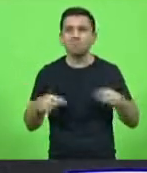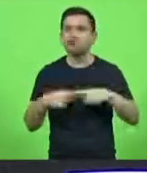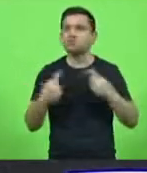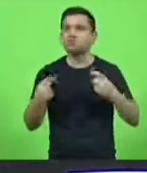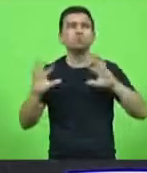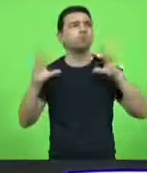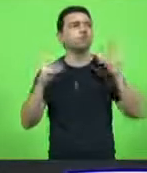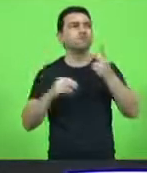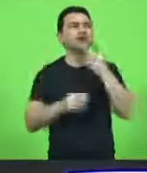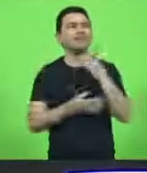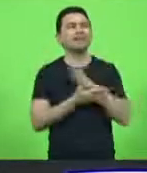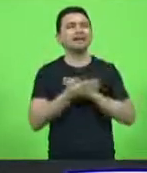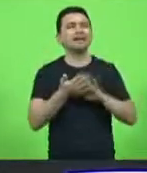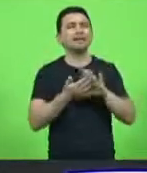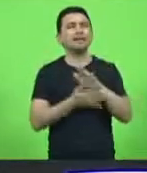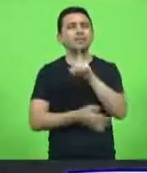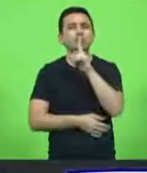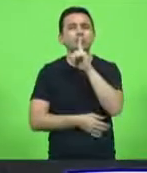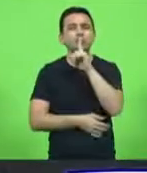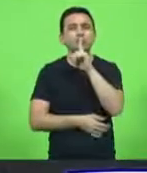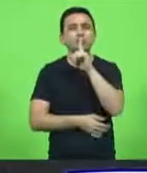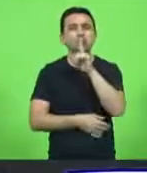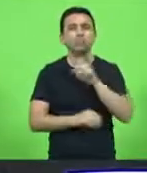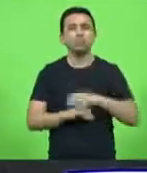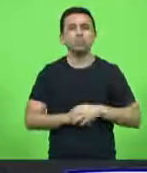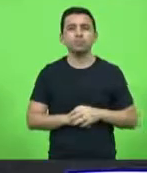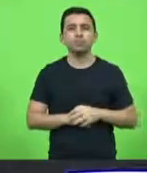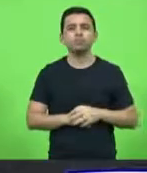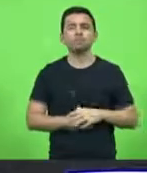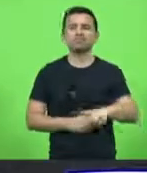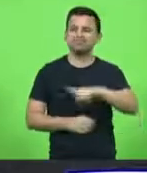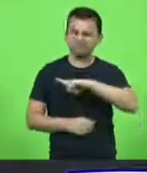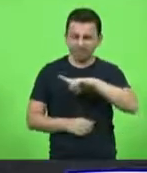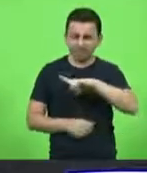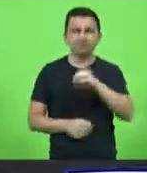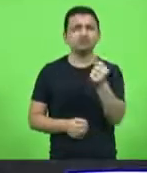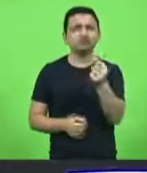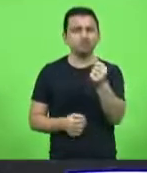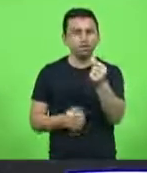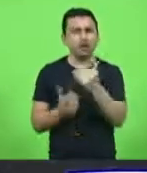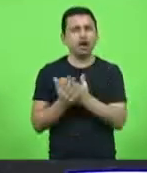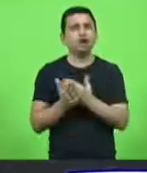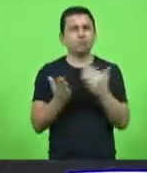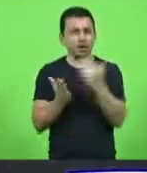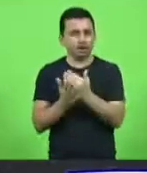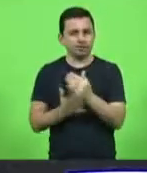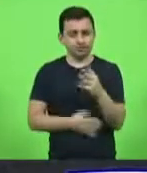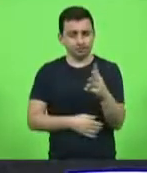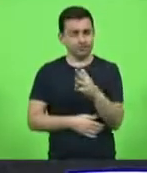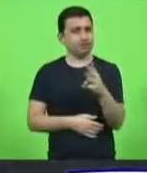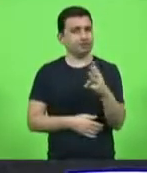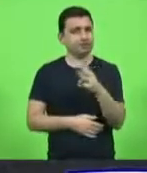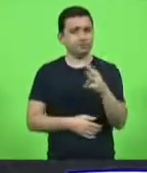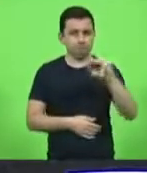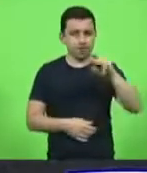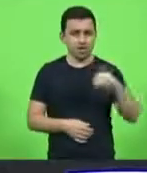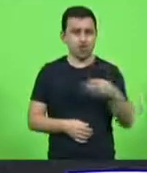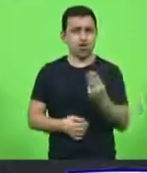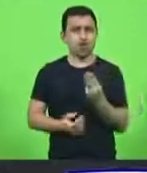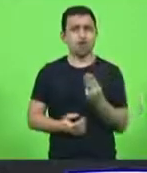fala mais nisso ninguém fala mais nisso não deve ter muito recurso para que 33 milhões